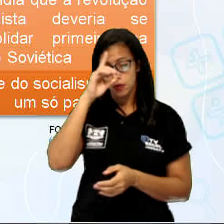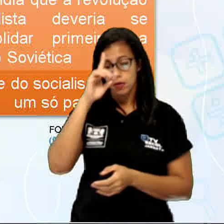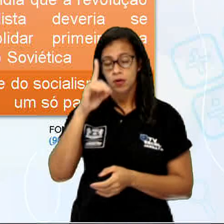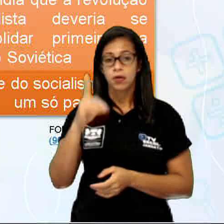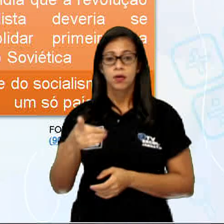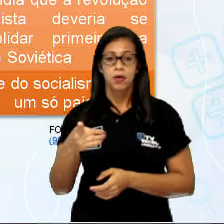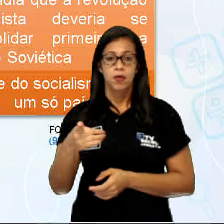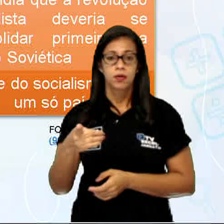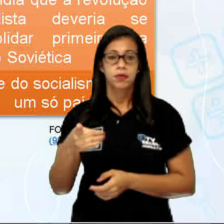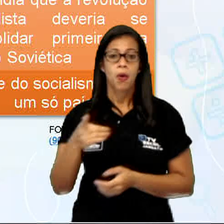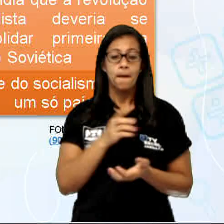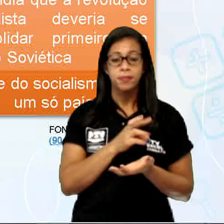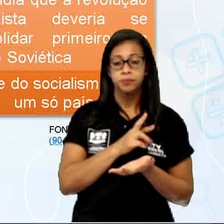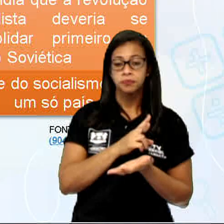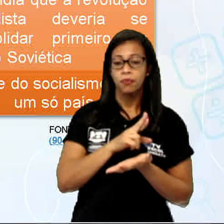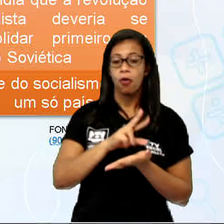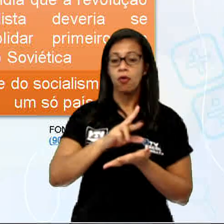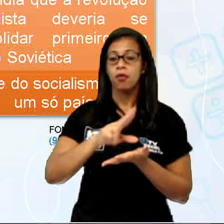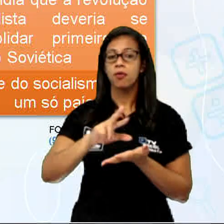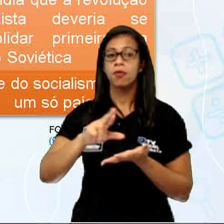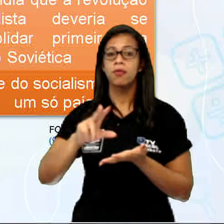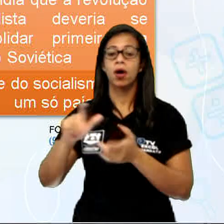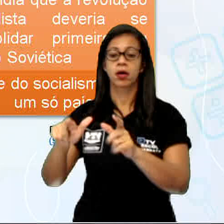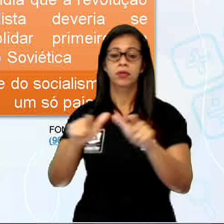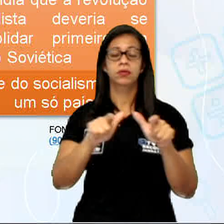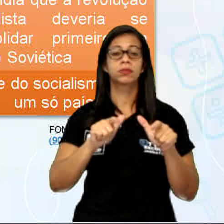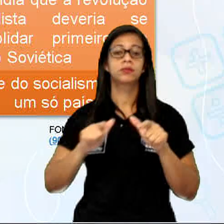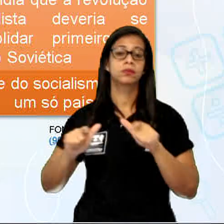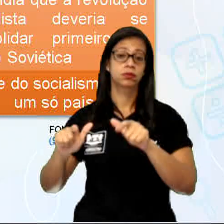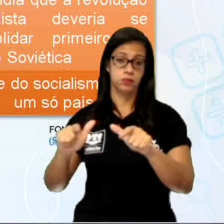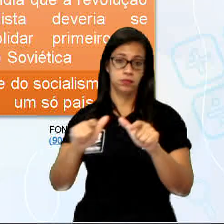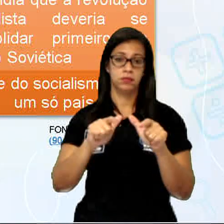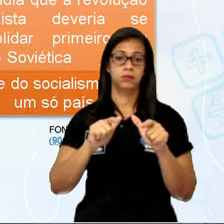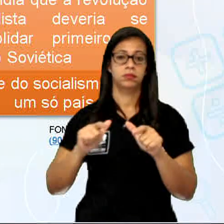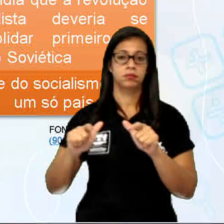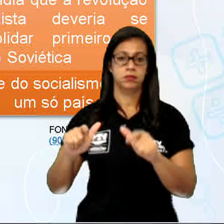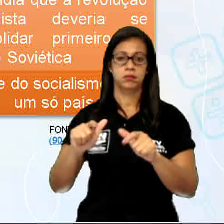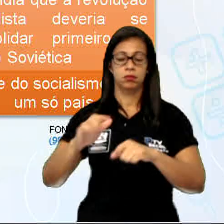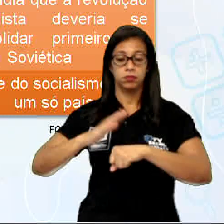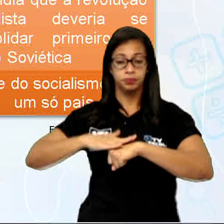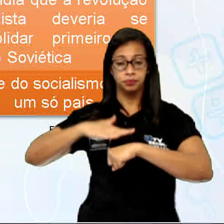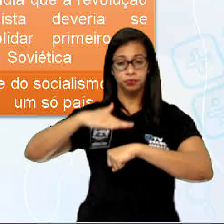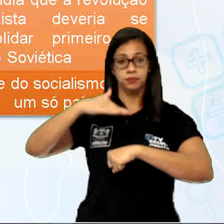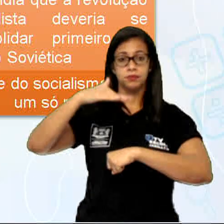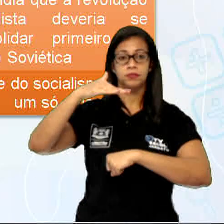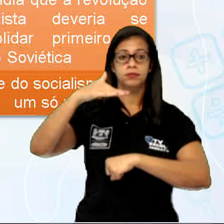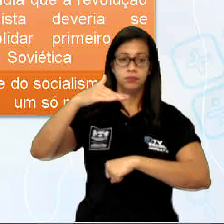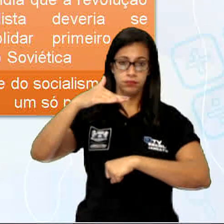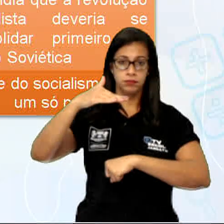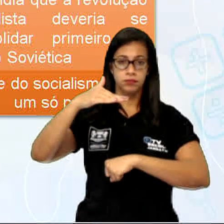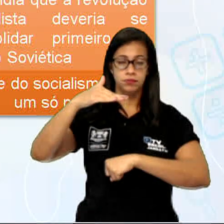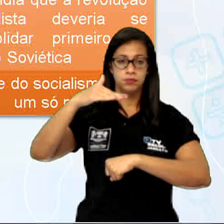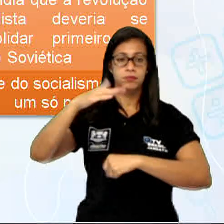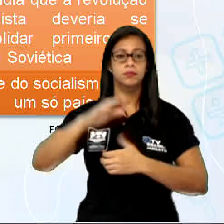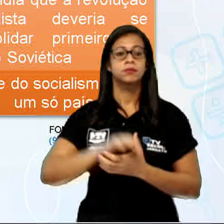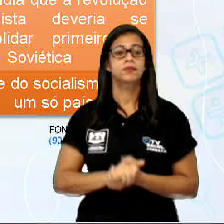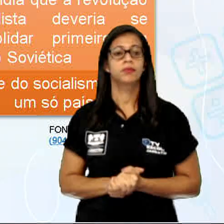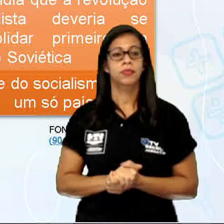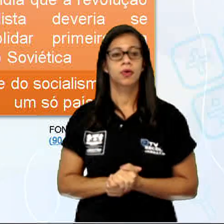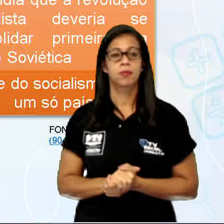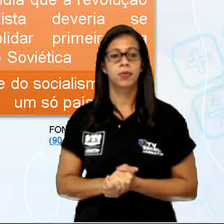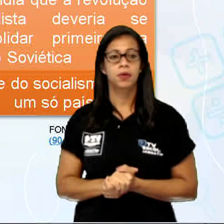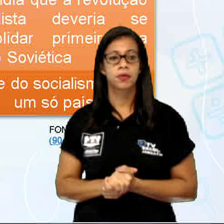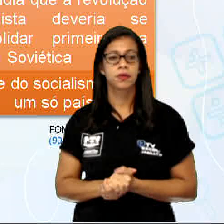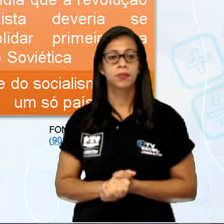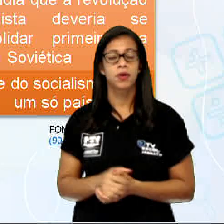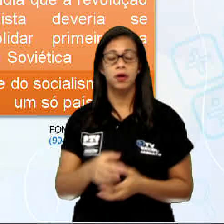diversas repúblicas, desses diversos territórios. O órgão máximo do governo era o Soviete Supremo, né? O legislativo,